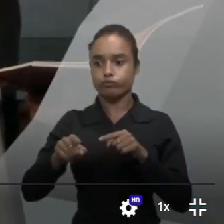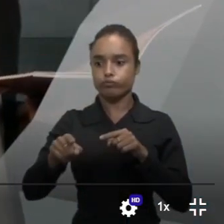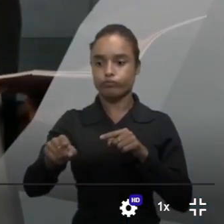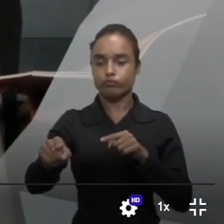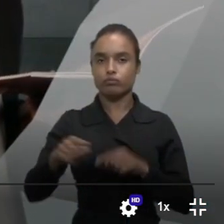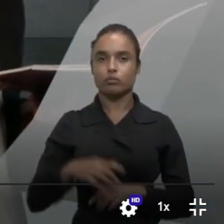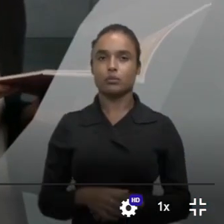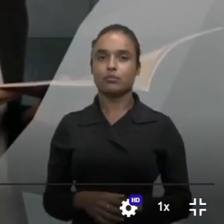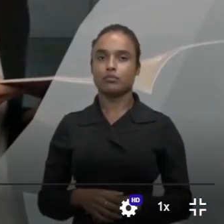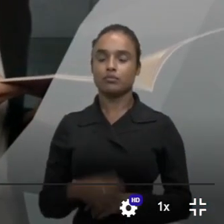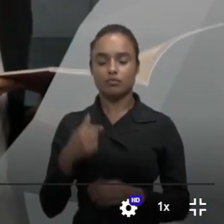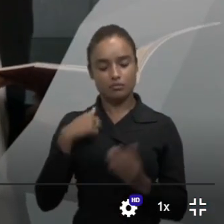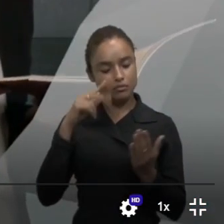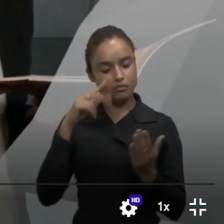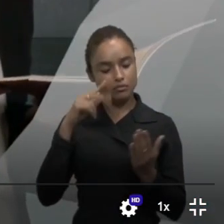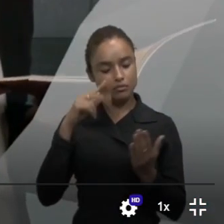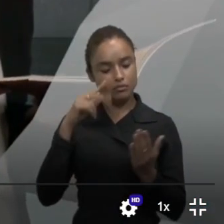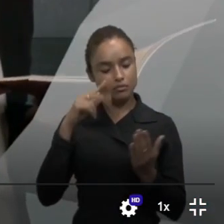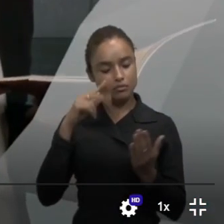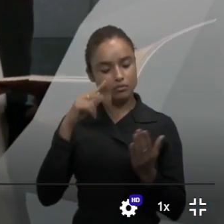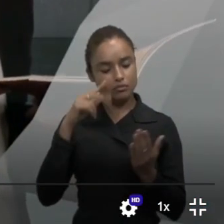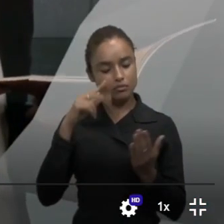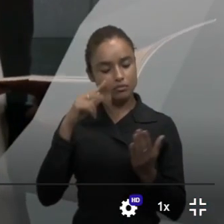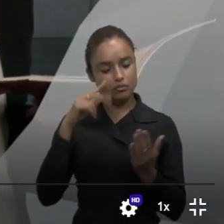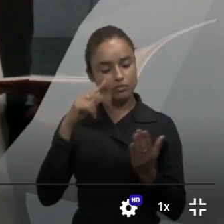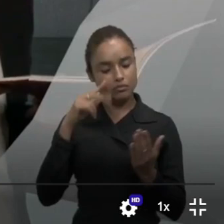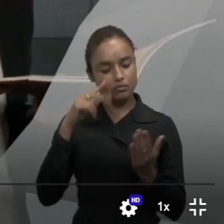Lendo esse livro de recordes de